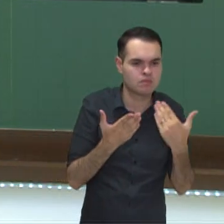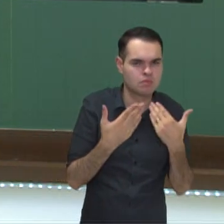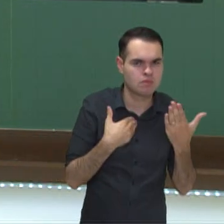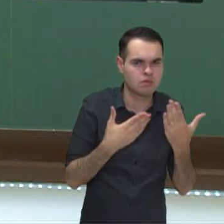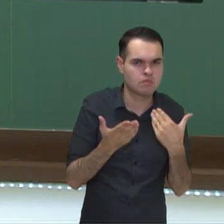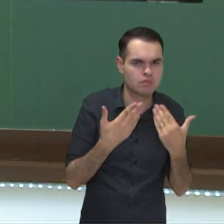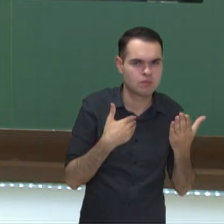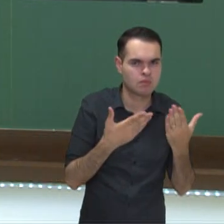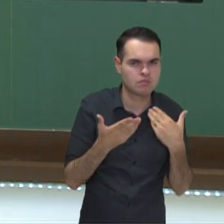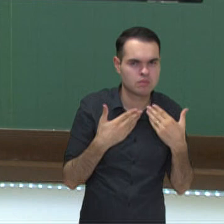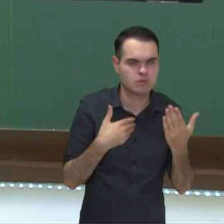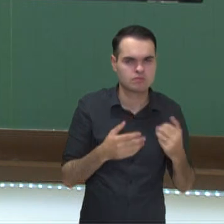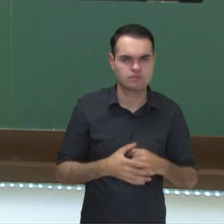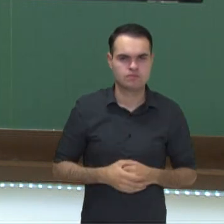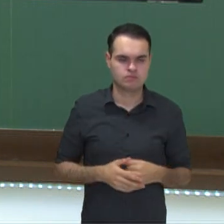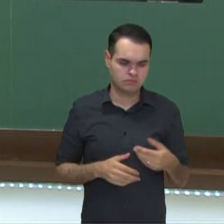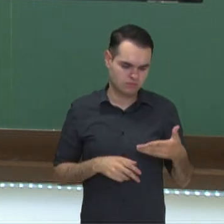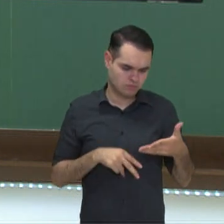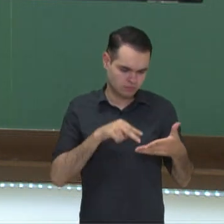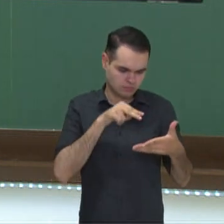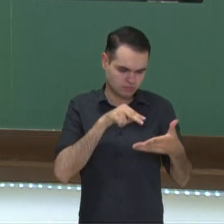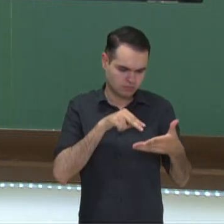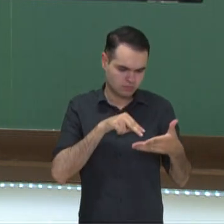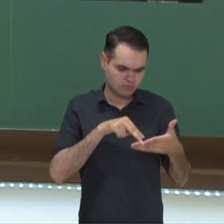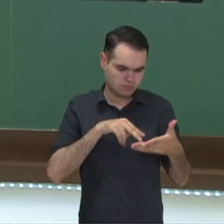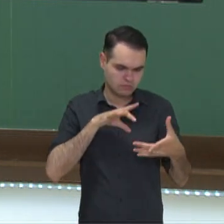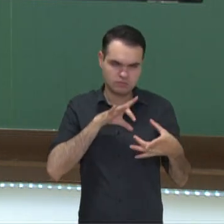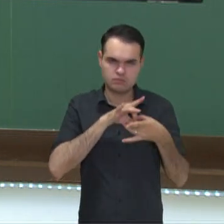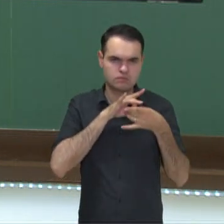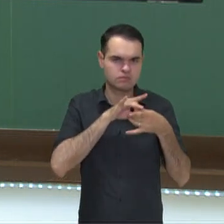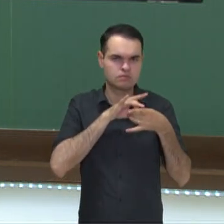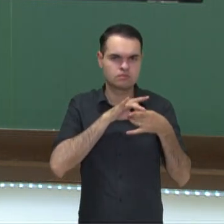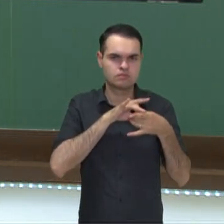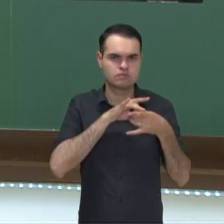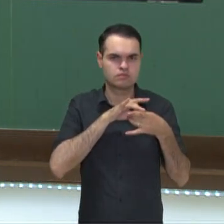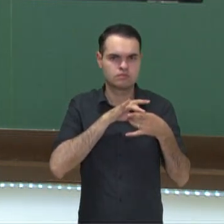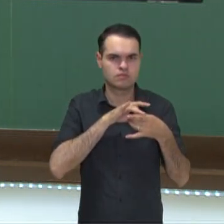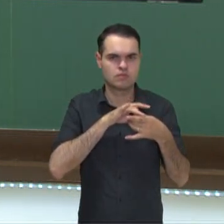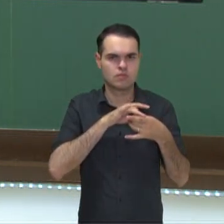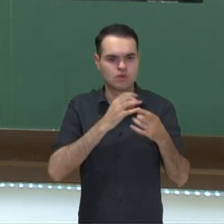interpelação do leitor. Ele chama o leitor para junto construir o